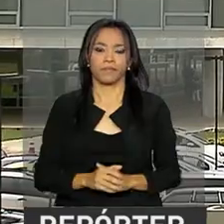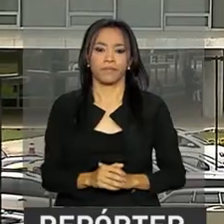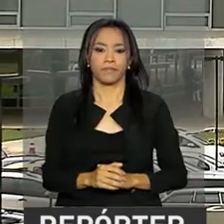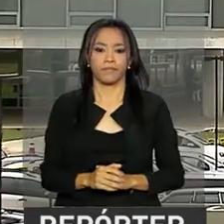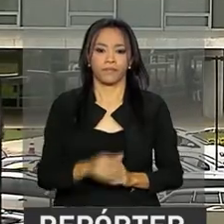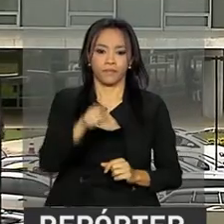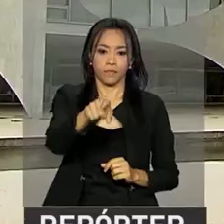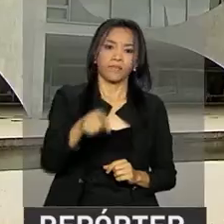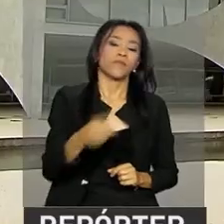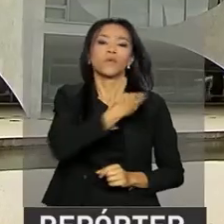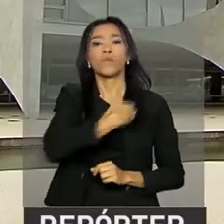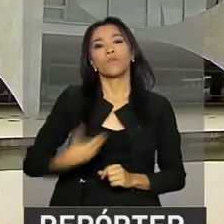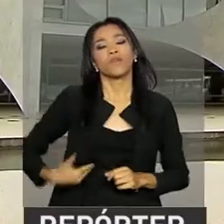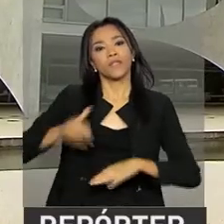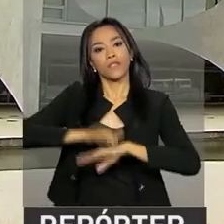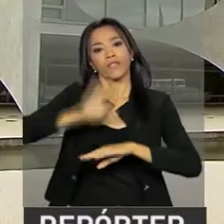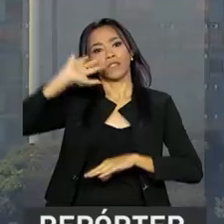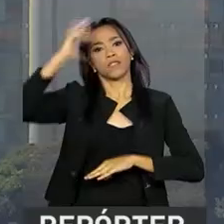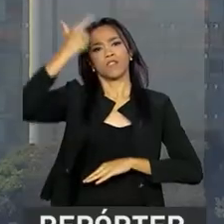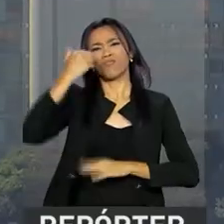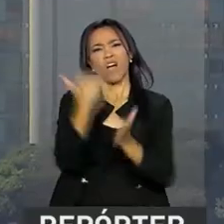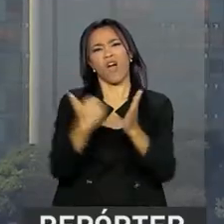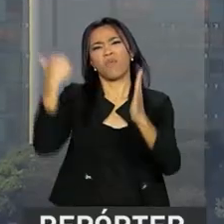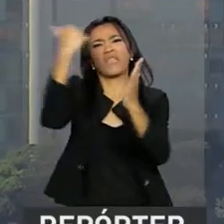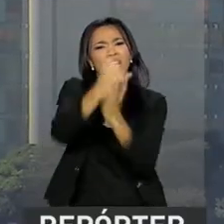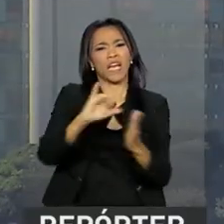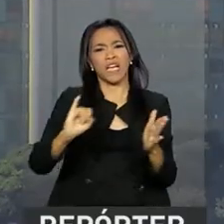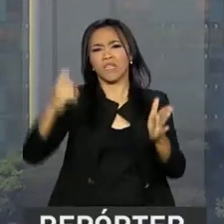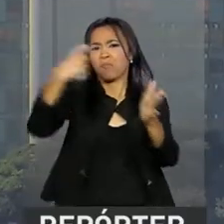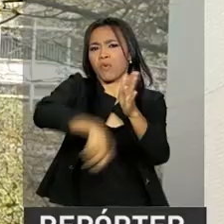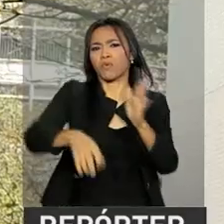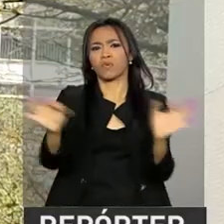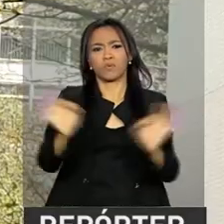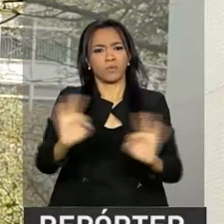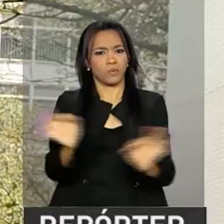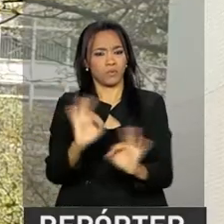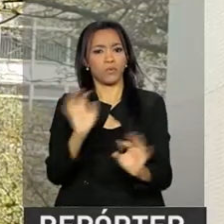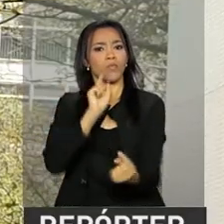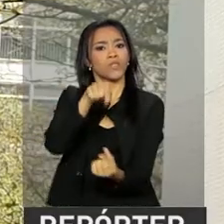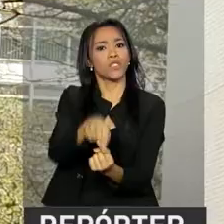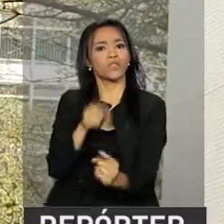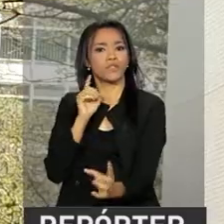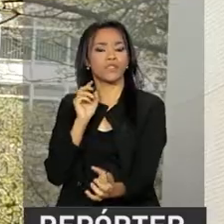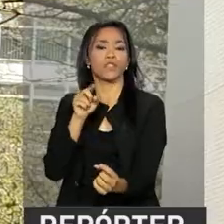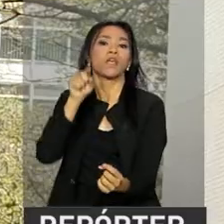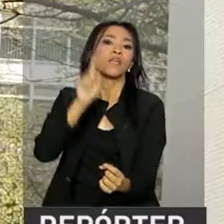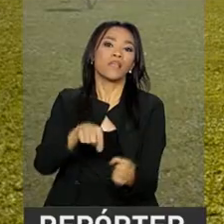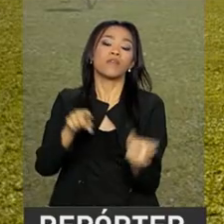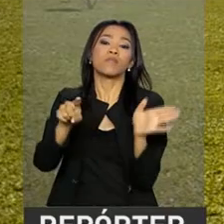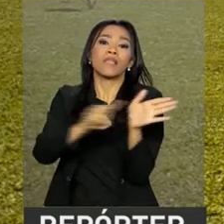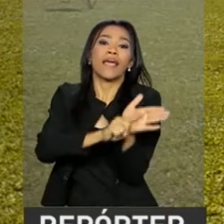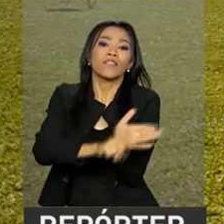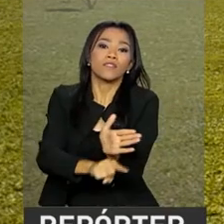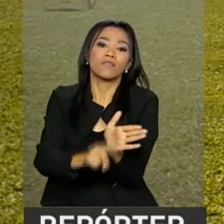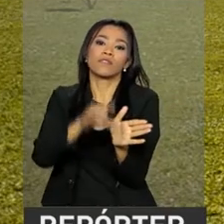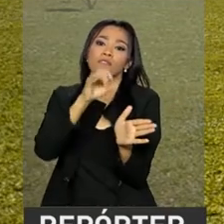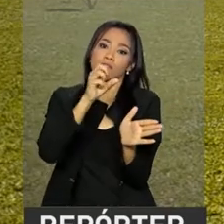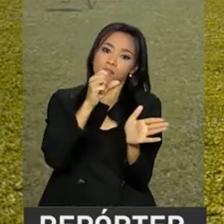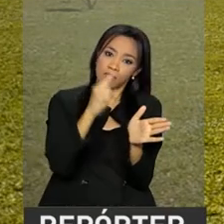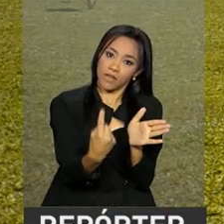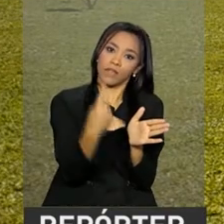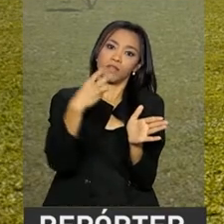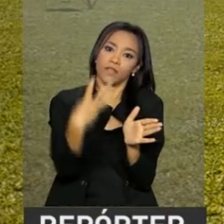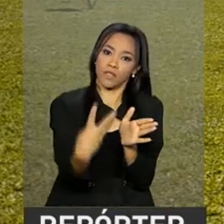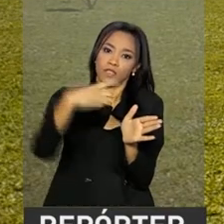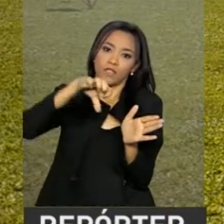o governo decidiu não aumentar impostos para cumprir a meta fiscal deste ano que é de um saldo negativo de 139